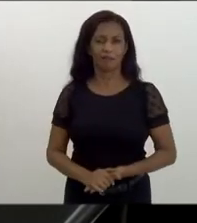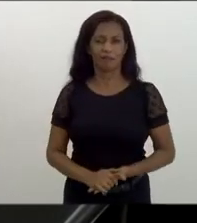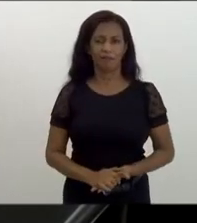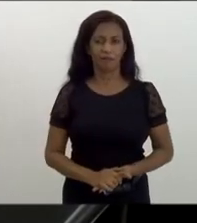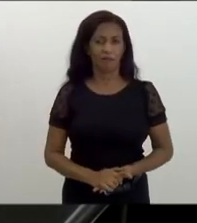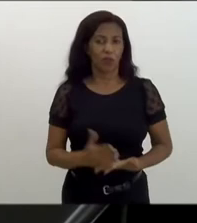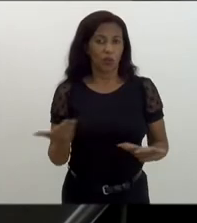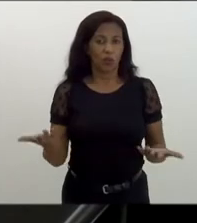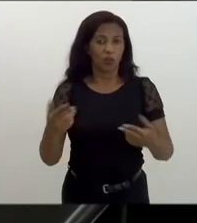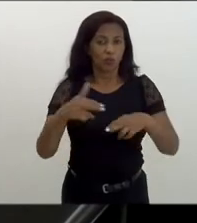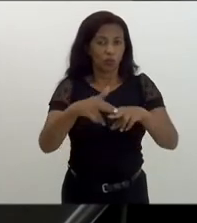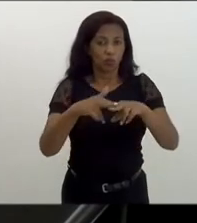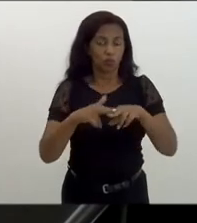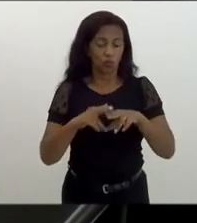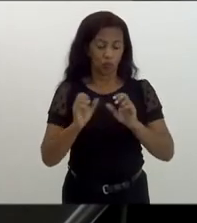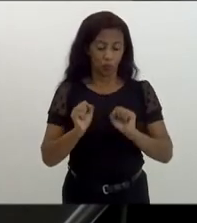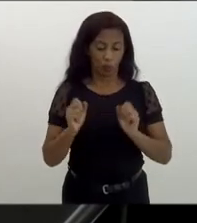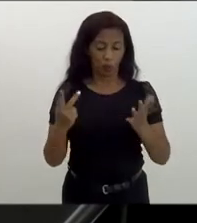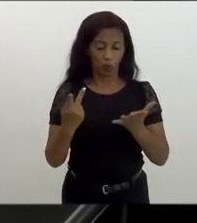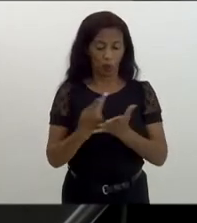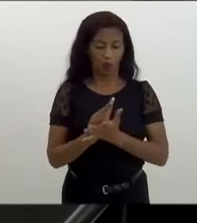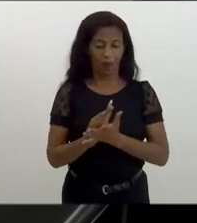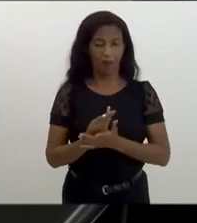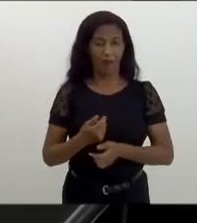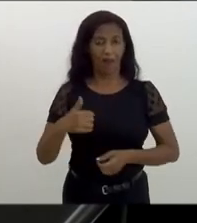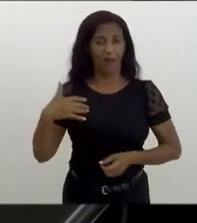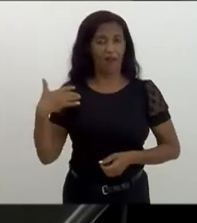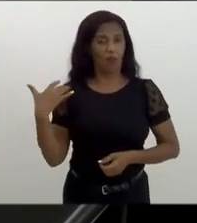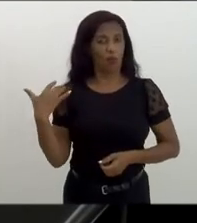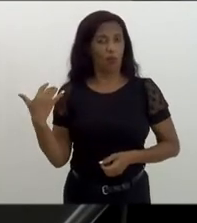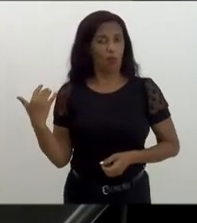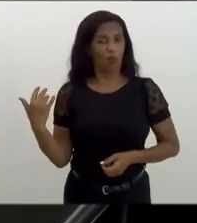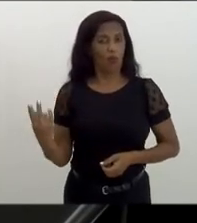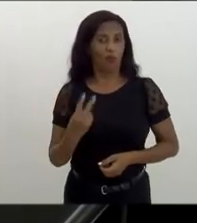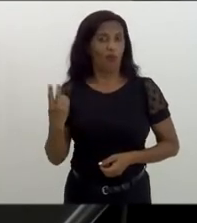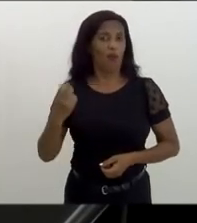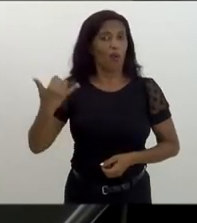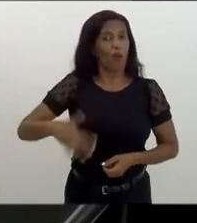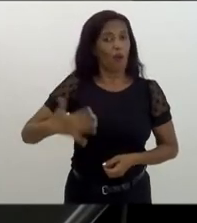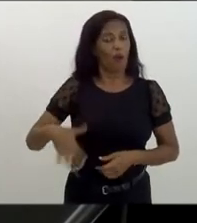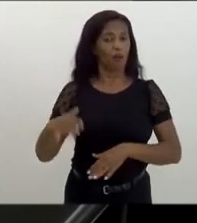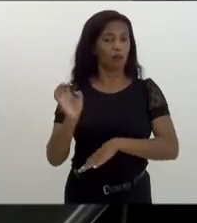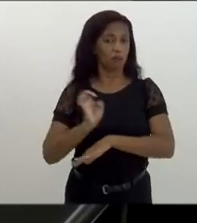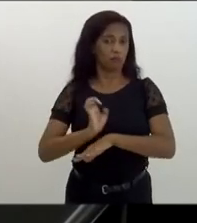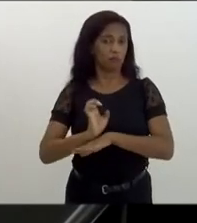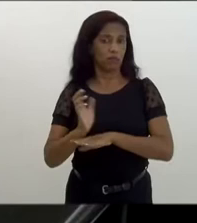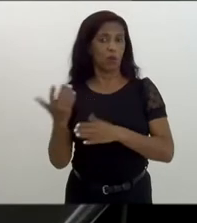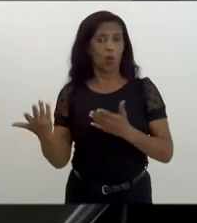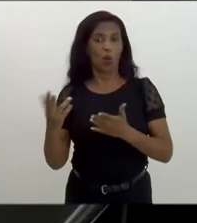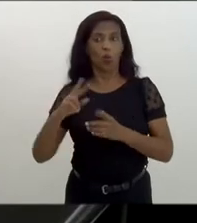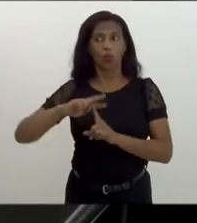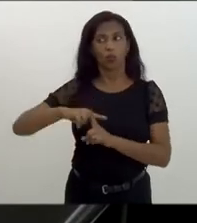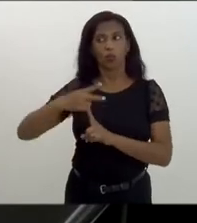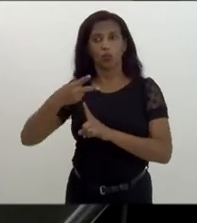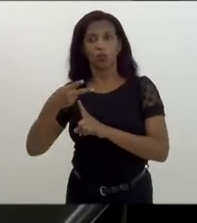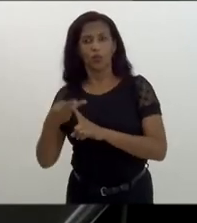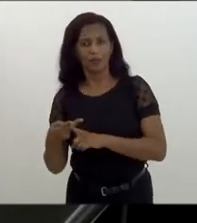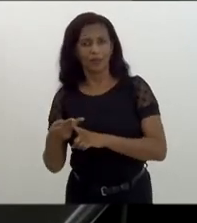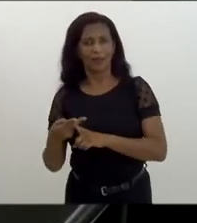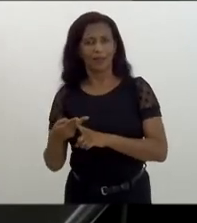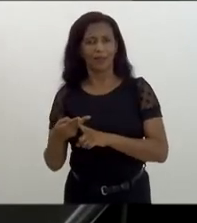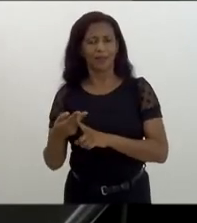um dos motivos pode ser o alto custo ao estado ou similarmente uma duplicidade de